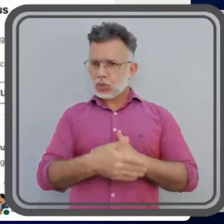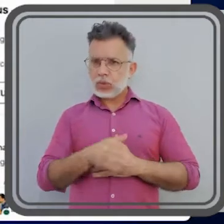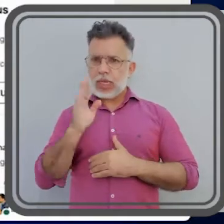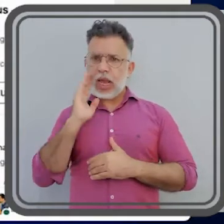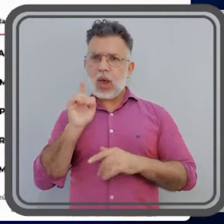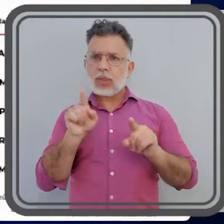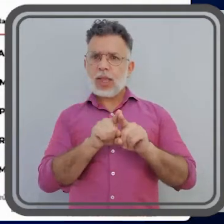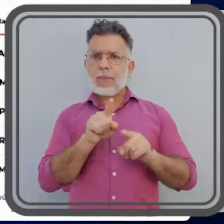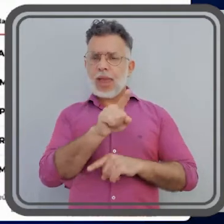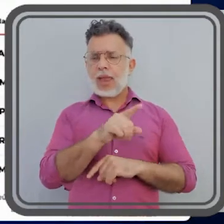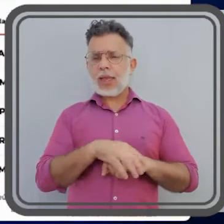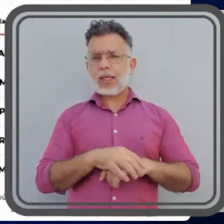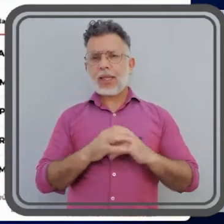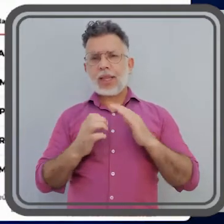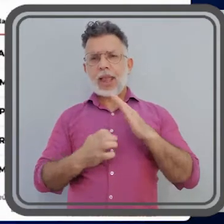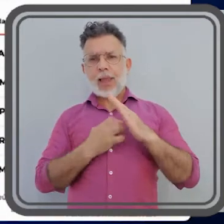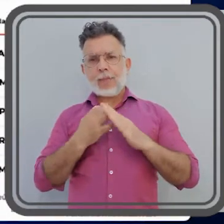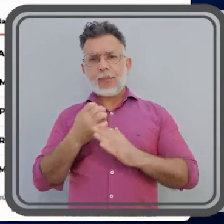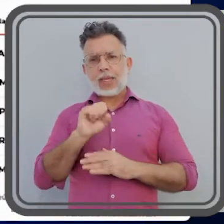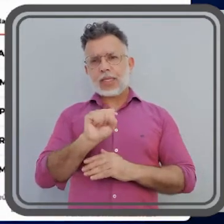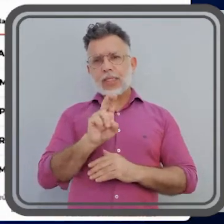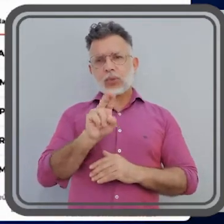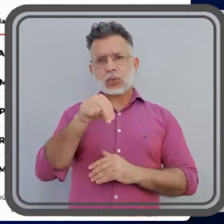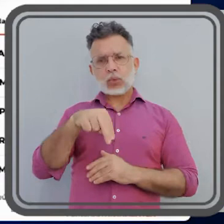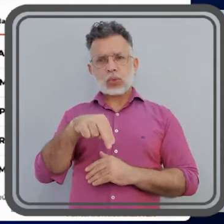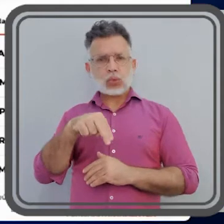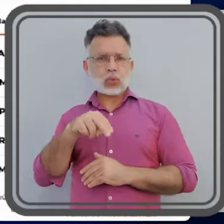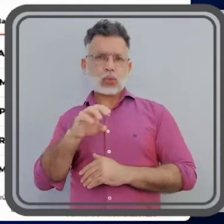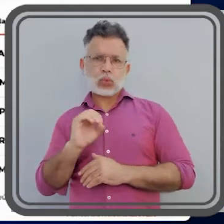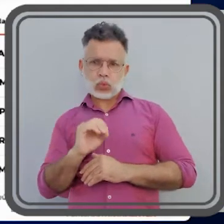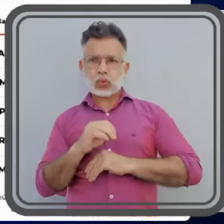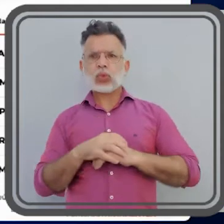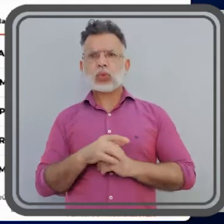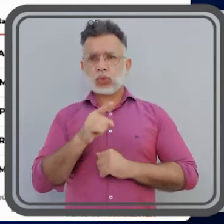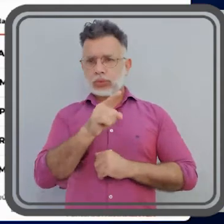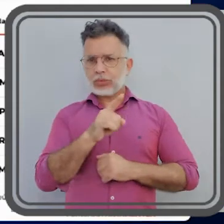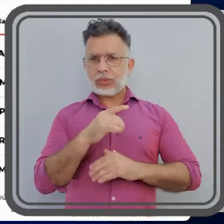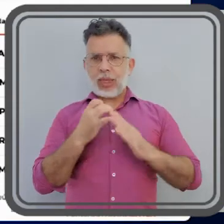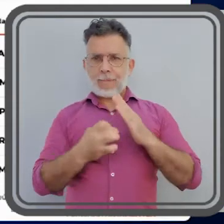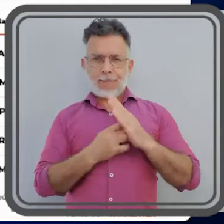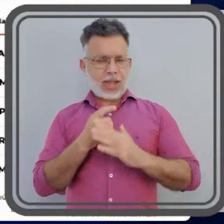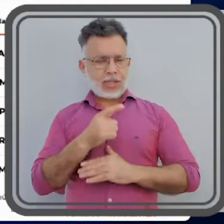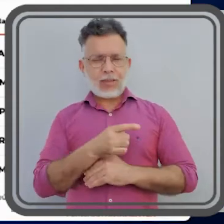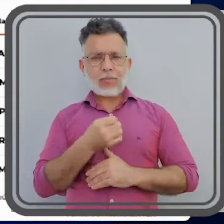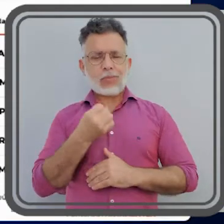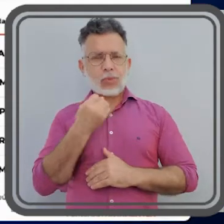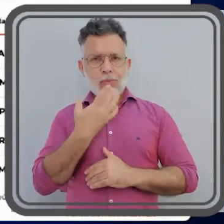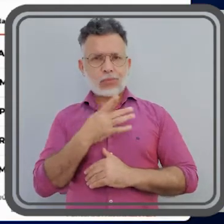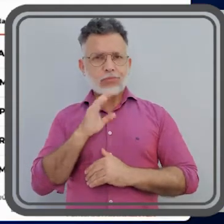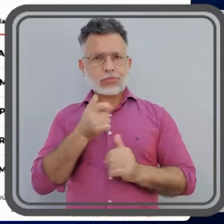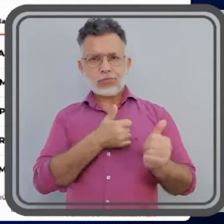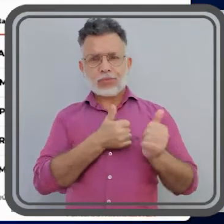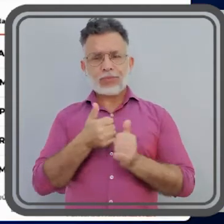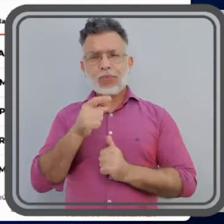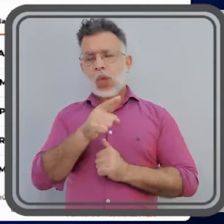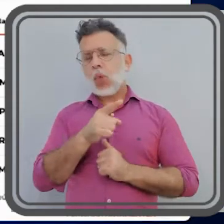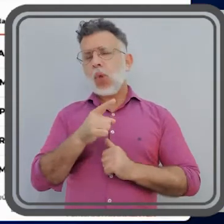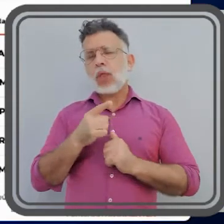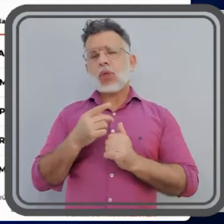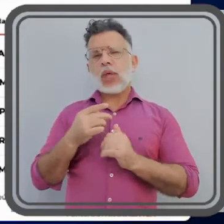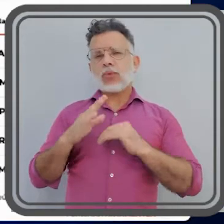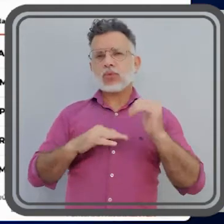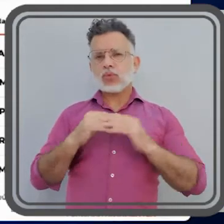Research aqui, tanto no LinkedIn como vocês podem conhecer a suno.com.br. Aí minha pergunta é muito específica aqui. Quando você desenhou a Suno lá